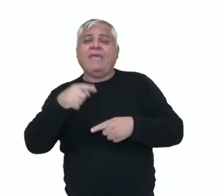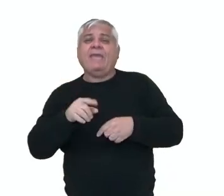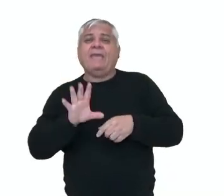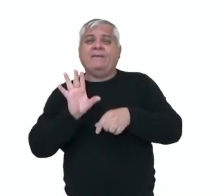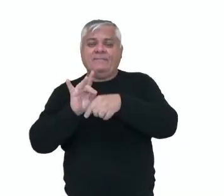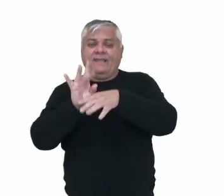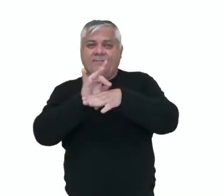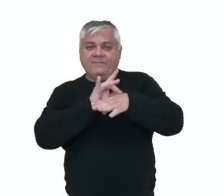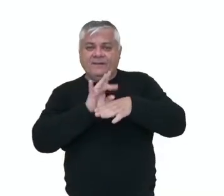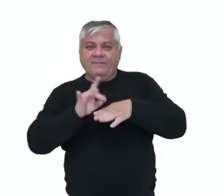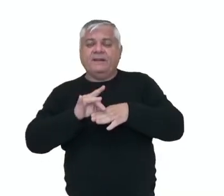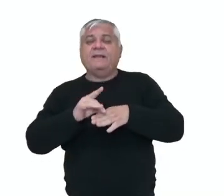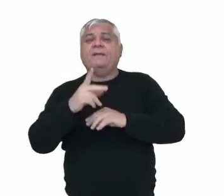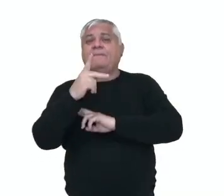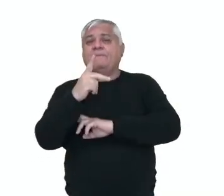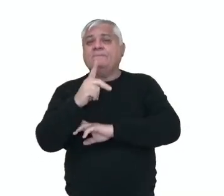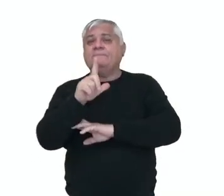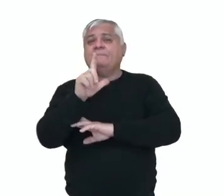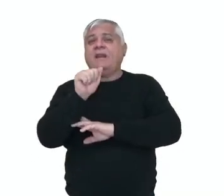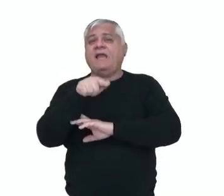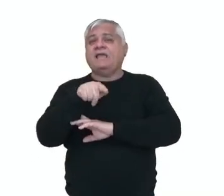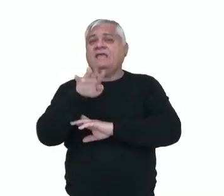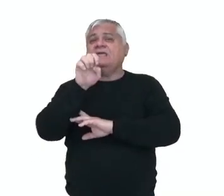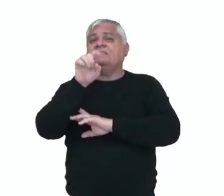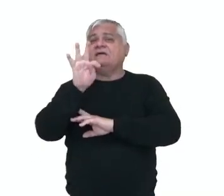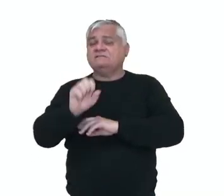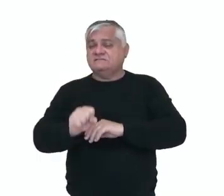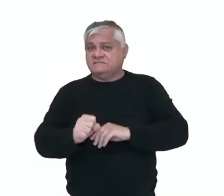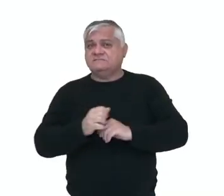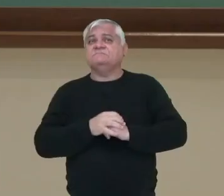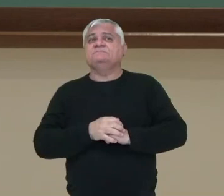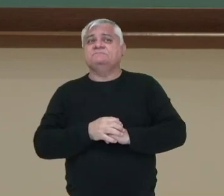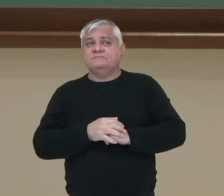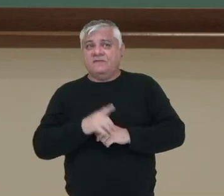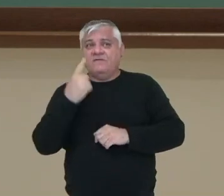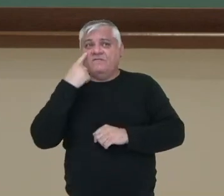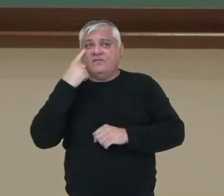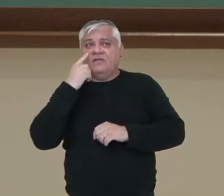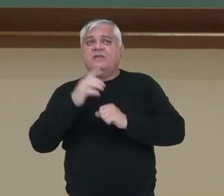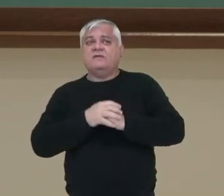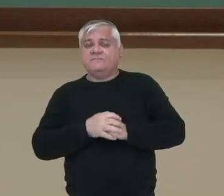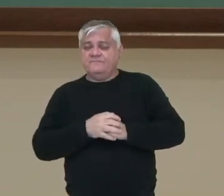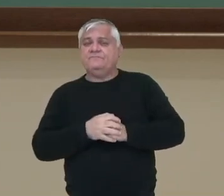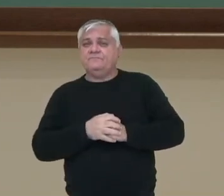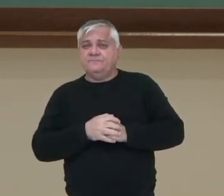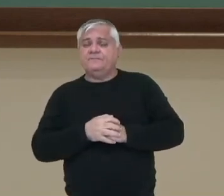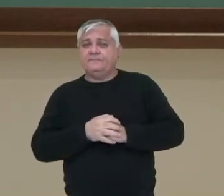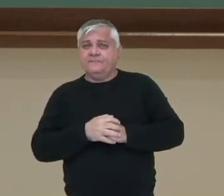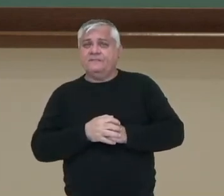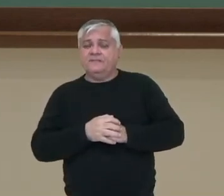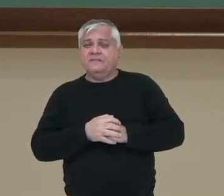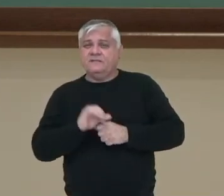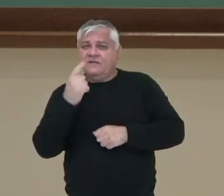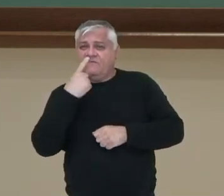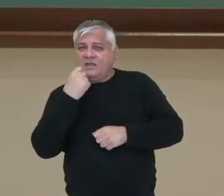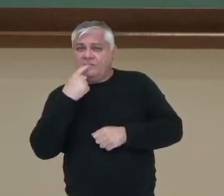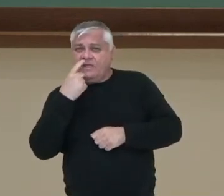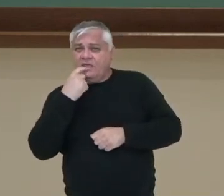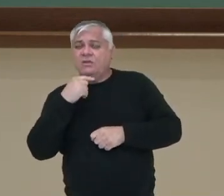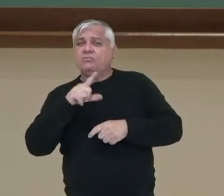plaquetas, que são responsáveis por essa coagulação. Então veja no quadro ali, nós temos quantidade de glóbulos vermelhos,